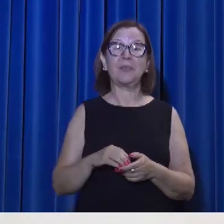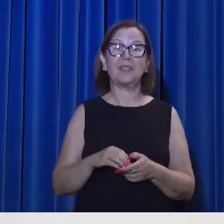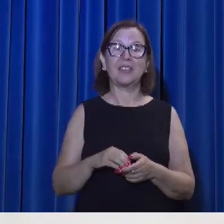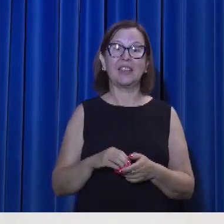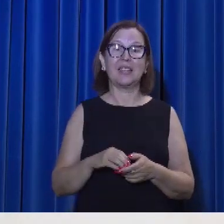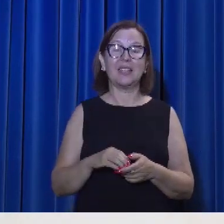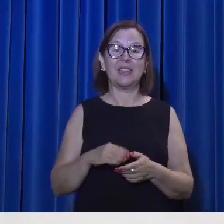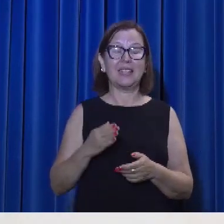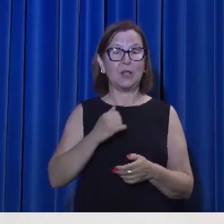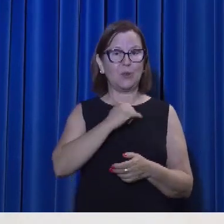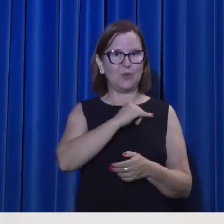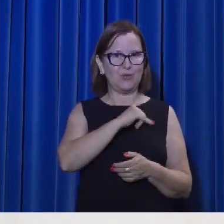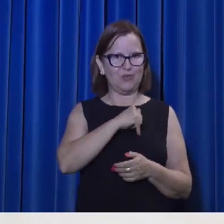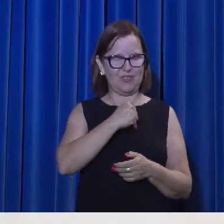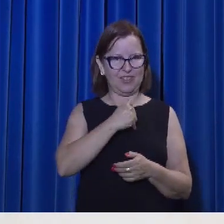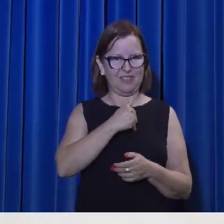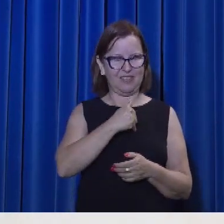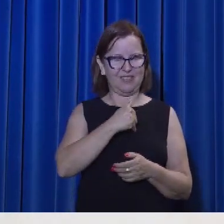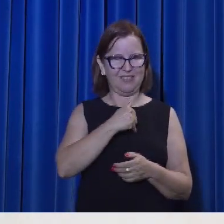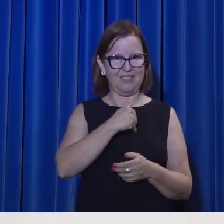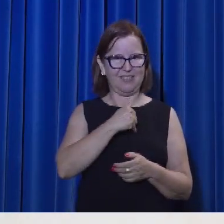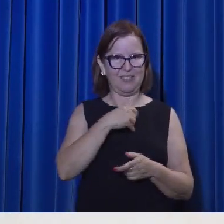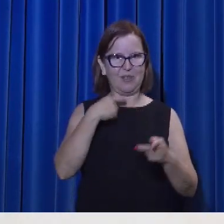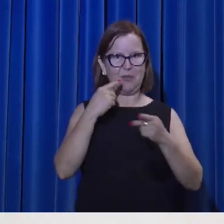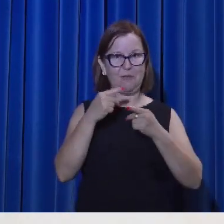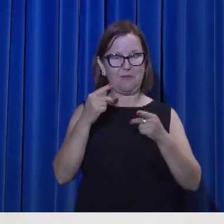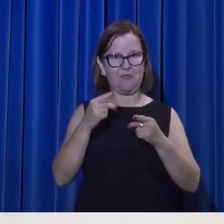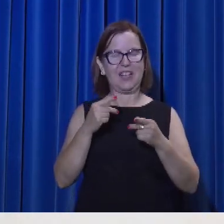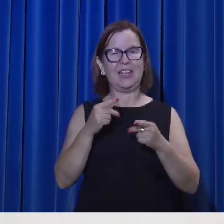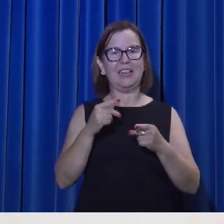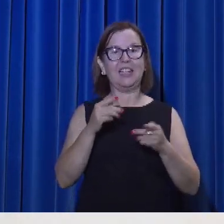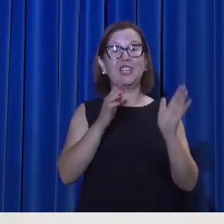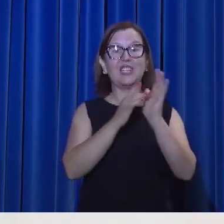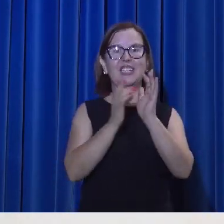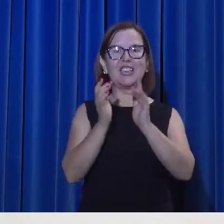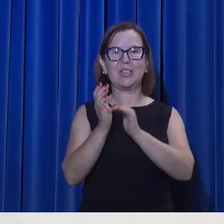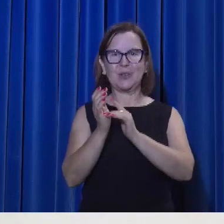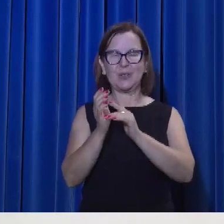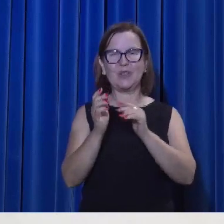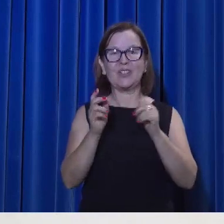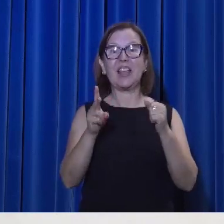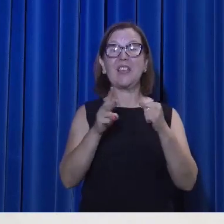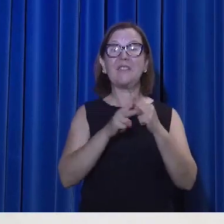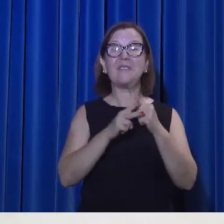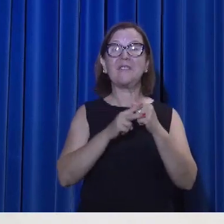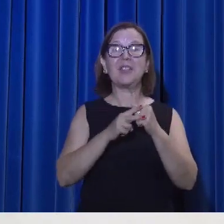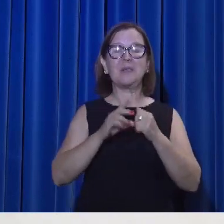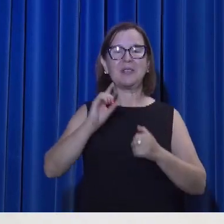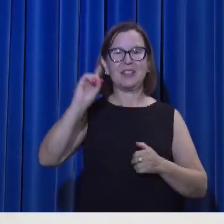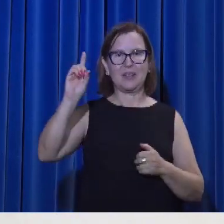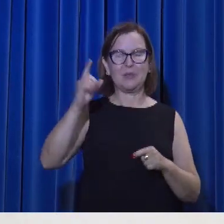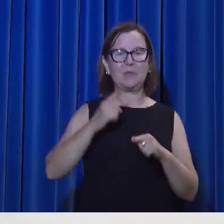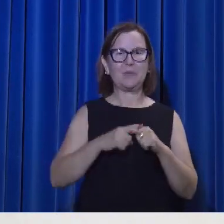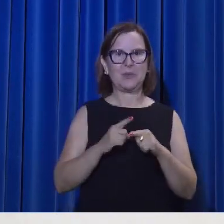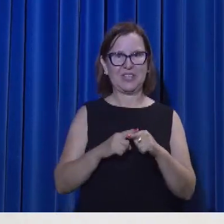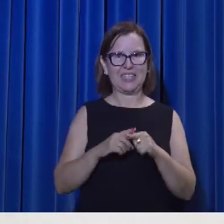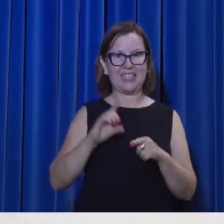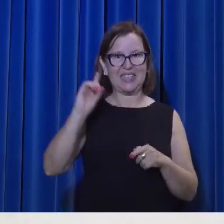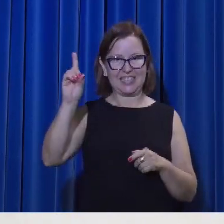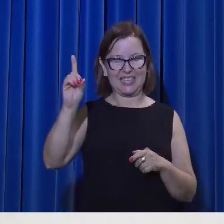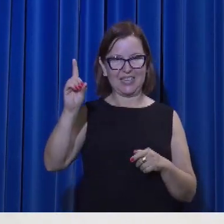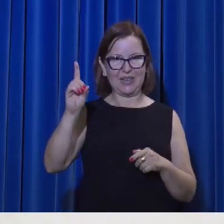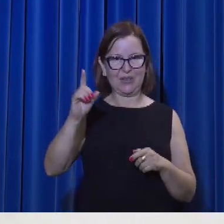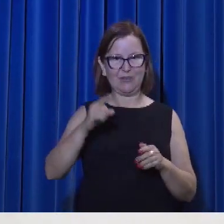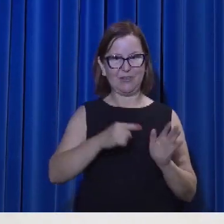o evangelista chama Jesus de o Verbo de Deus, porque Deus se deu a conhecer aos homens por meio do seu Filho.